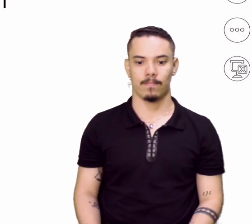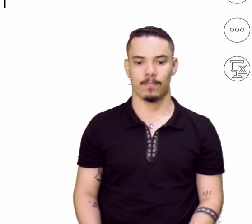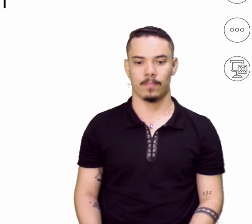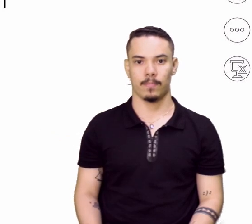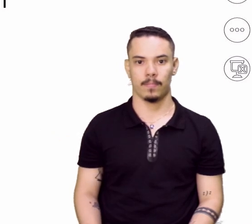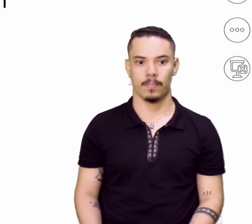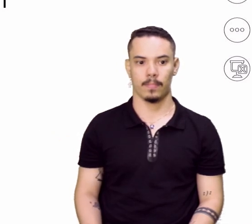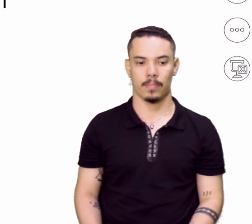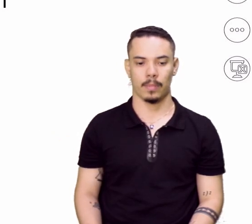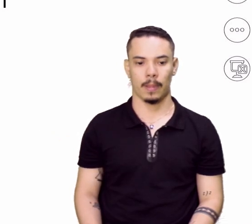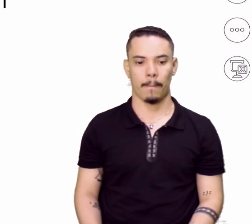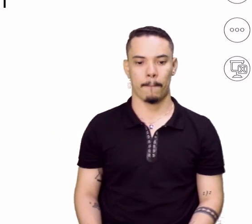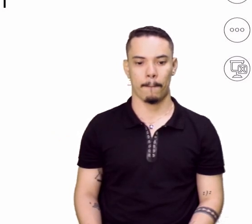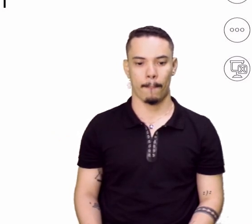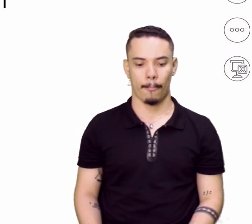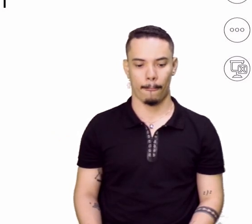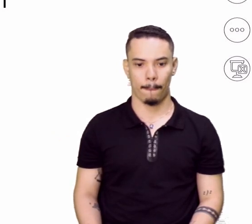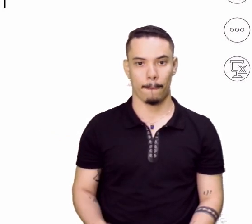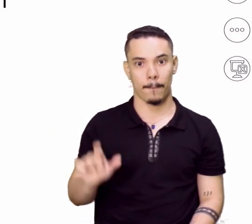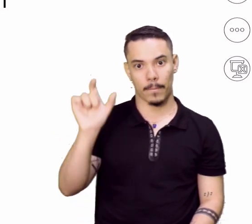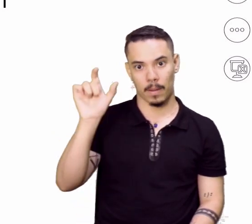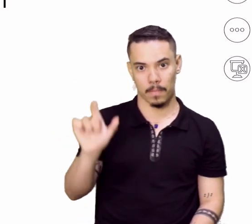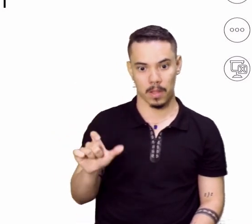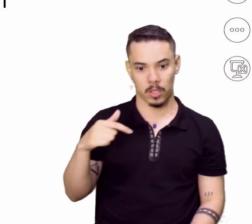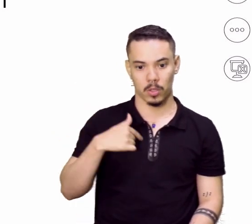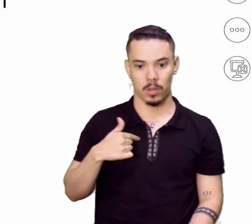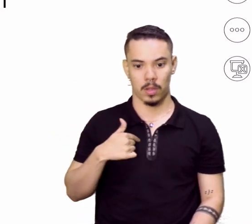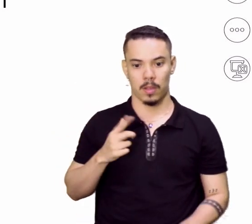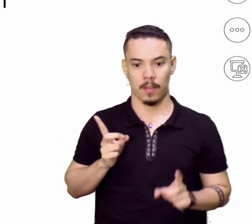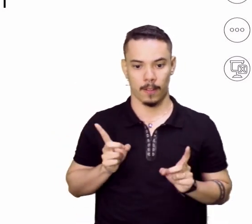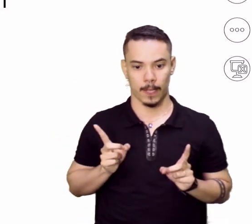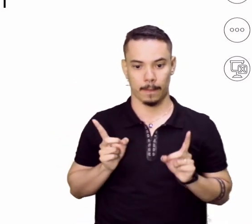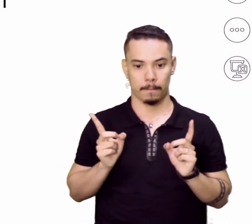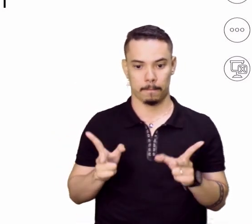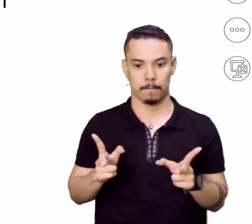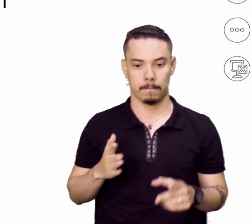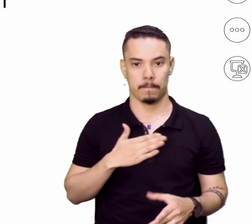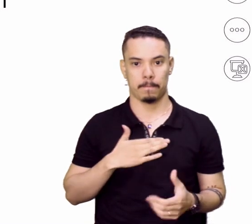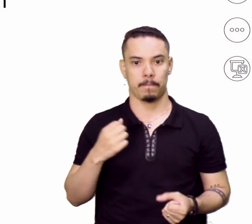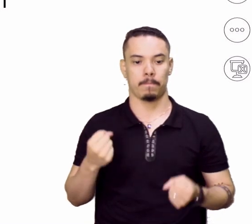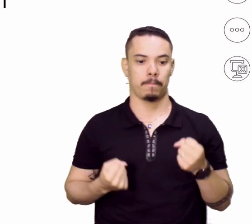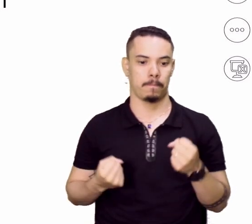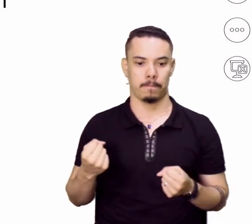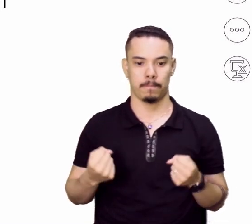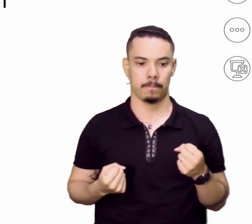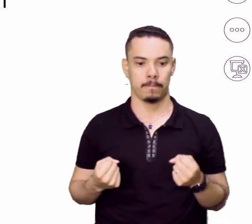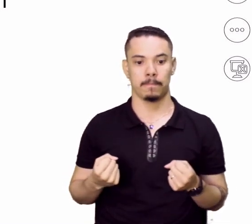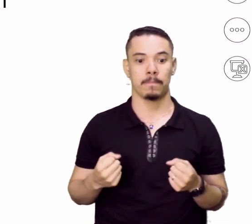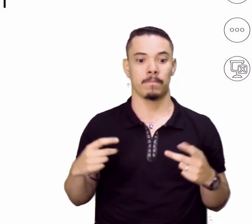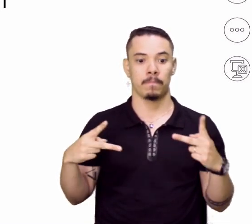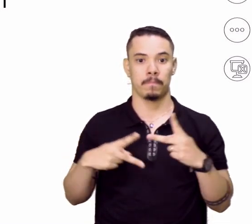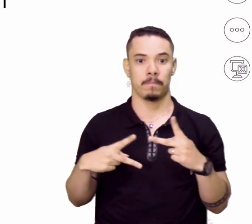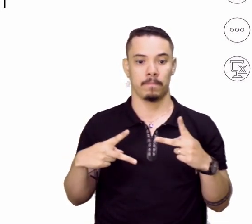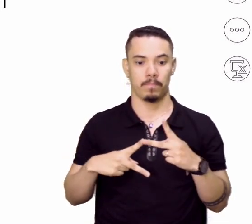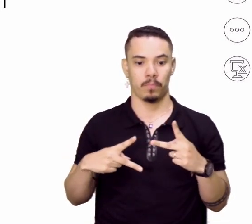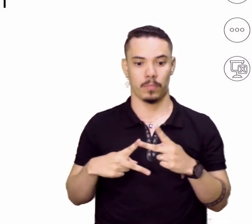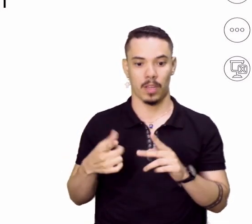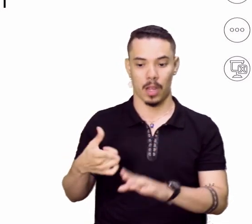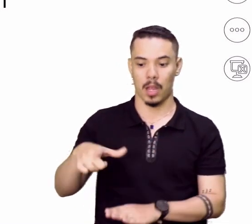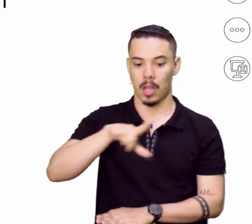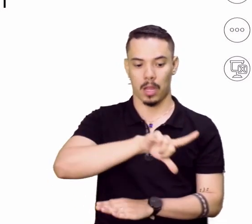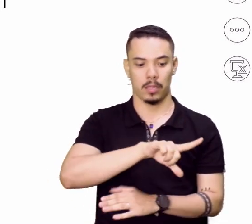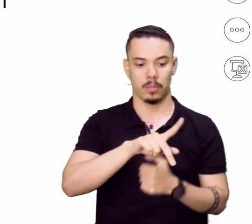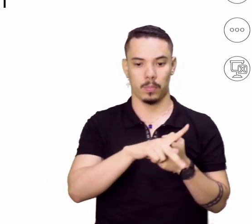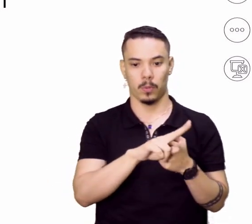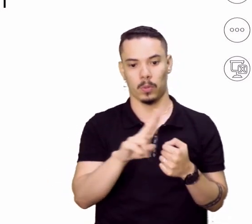a pessoa da qual eu vendi o meu carro. Aí a preposição está aqui antes do pronome relativo,